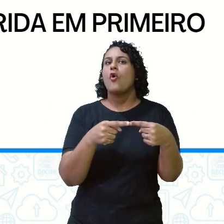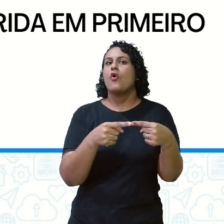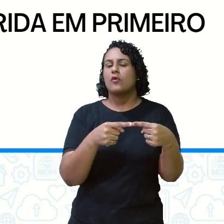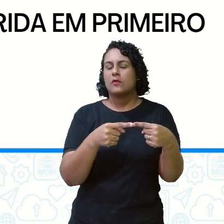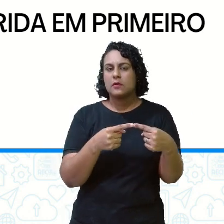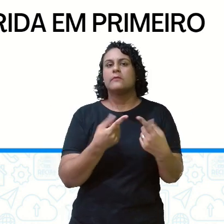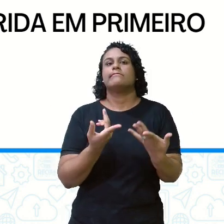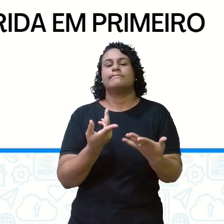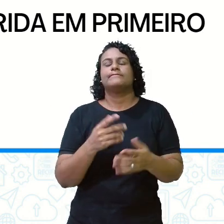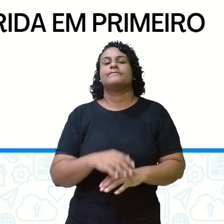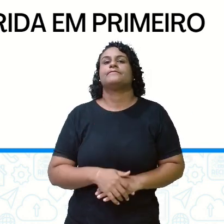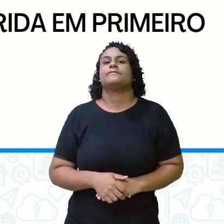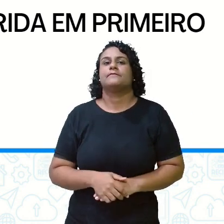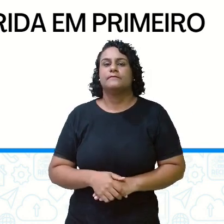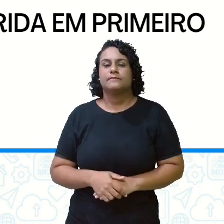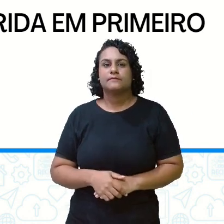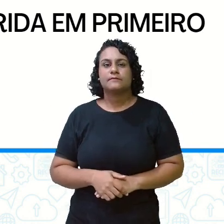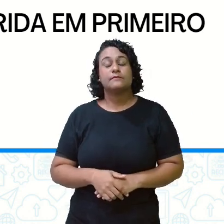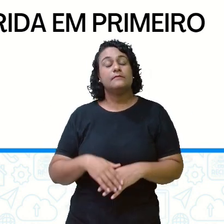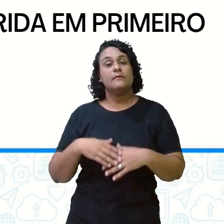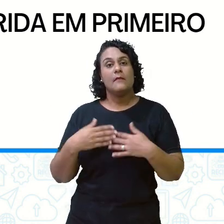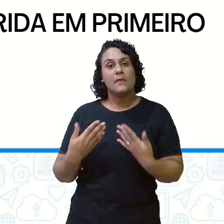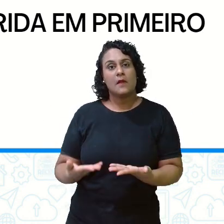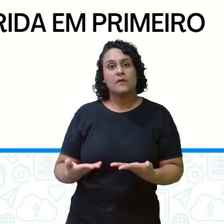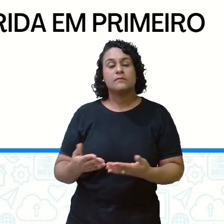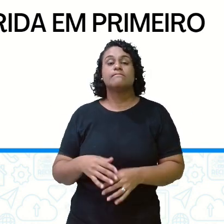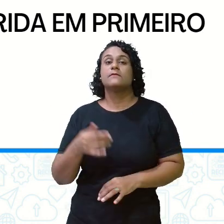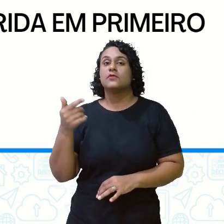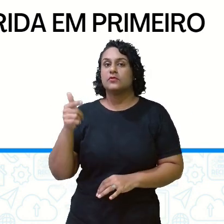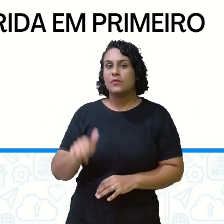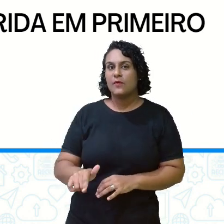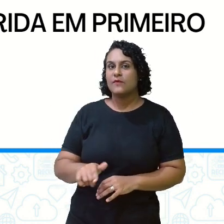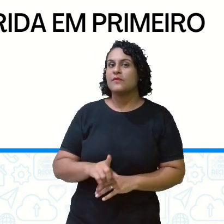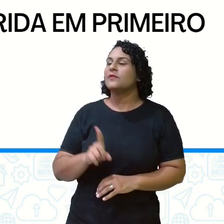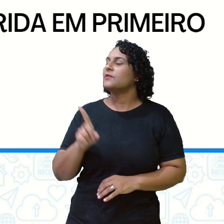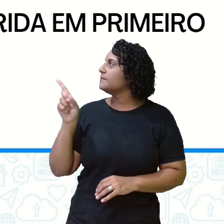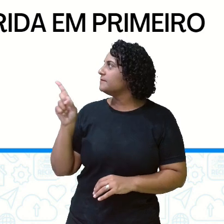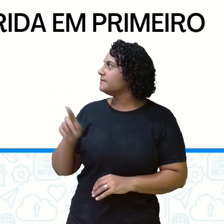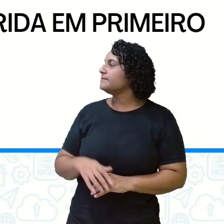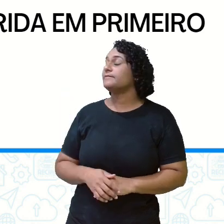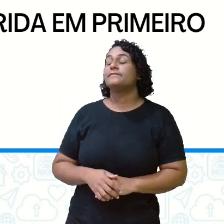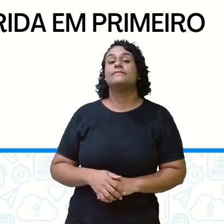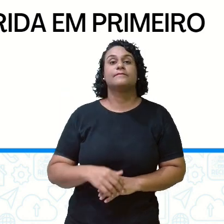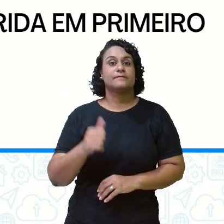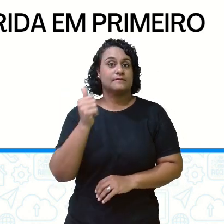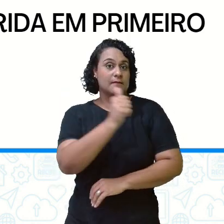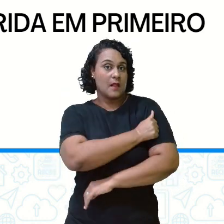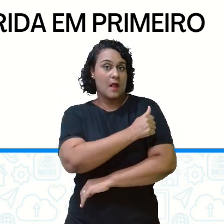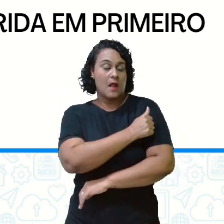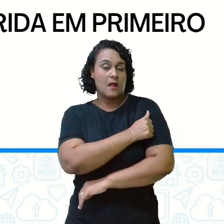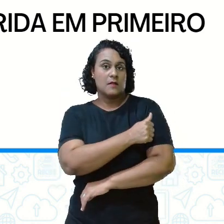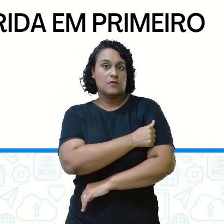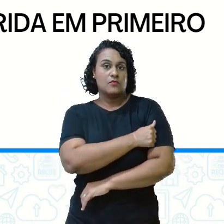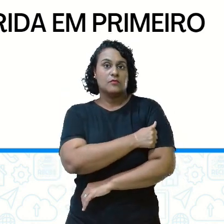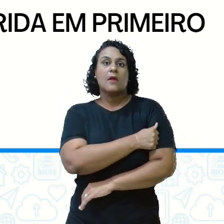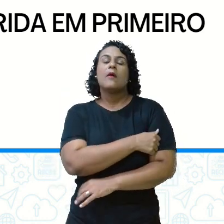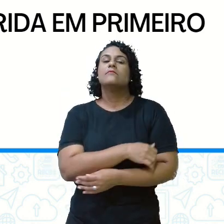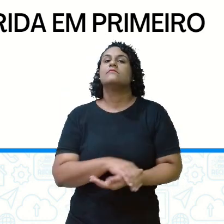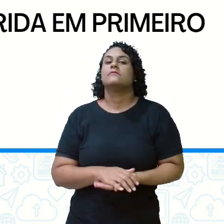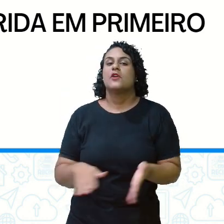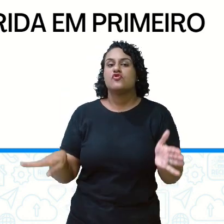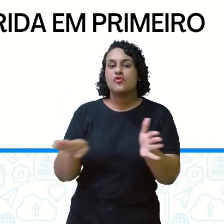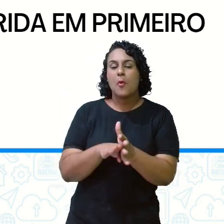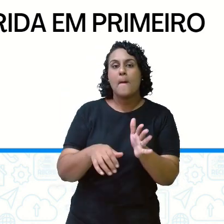verbo fica no singular. Então, mais uma vez, a aluna terminou a corrida em